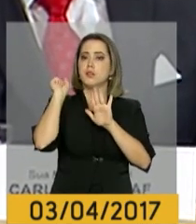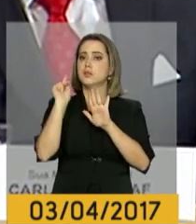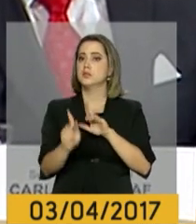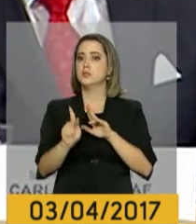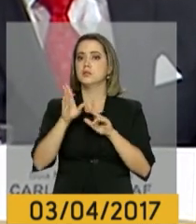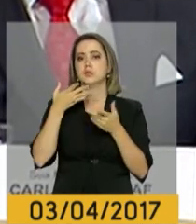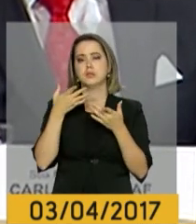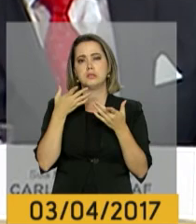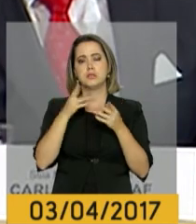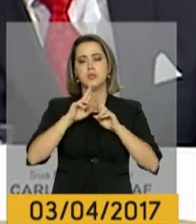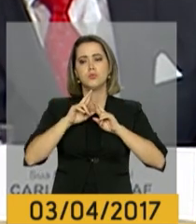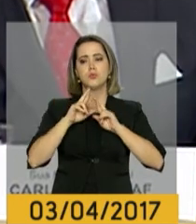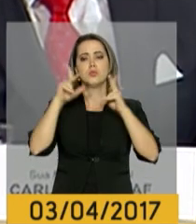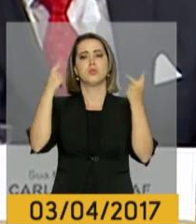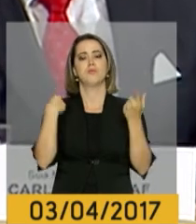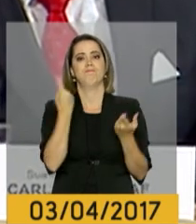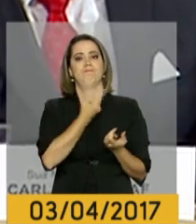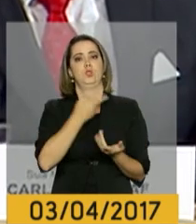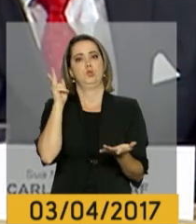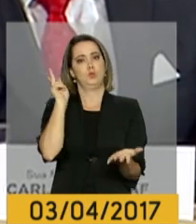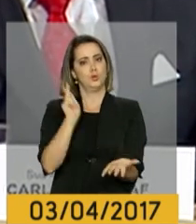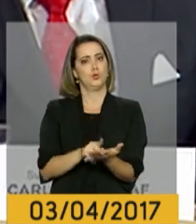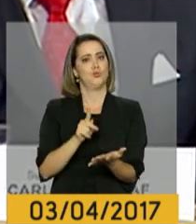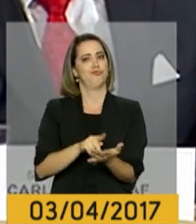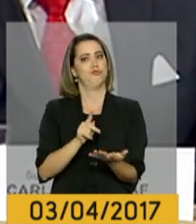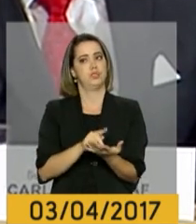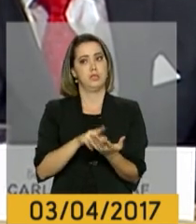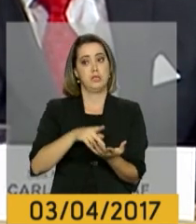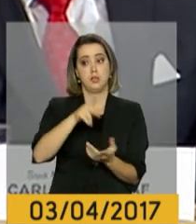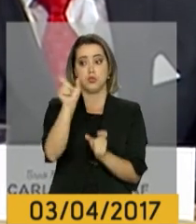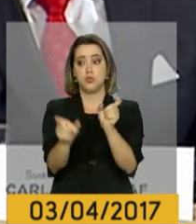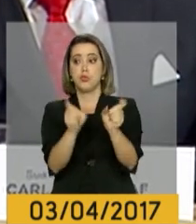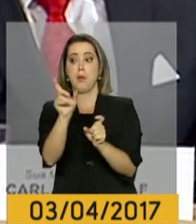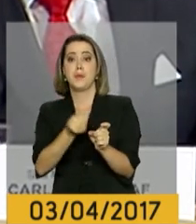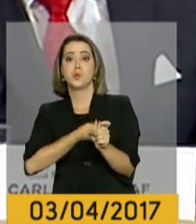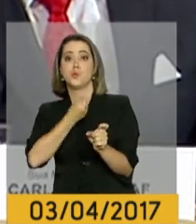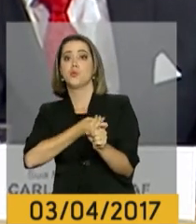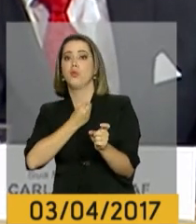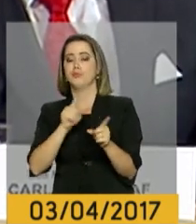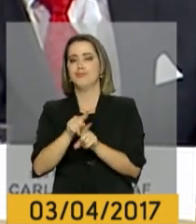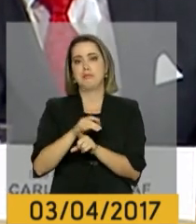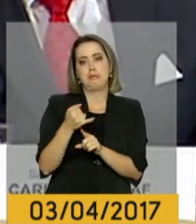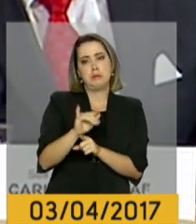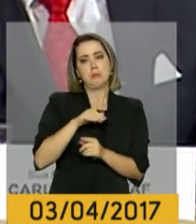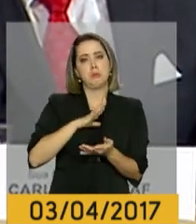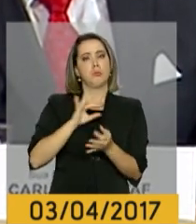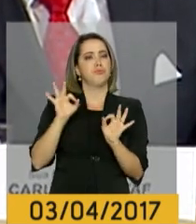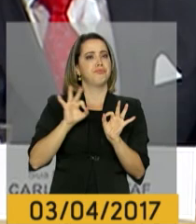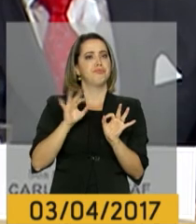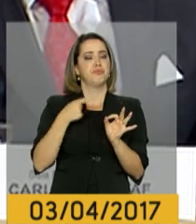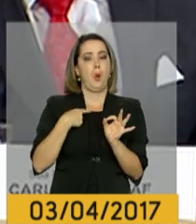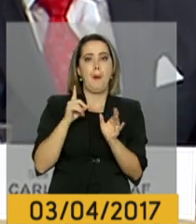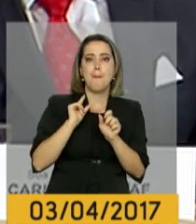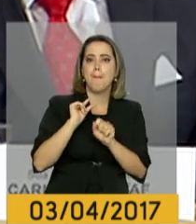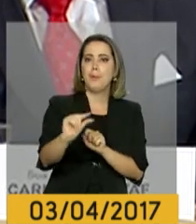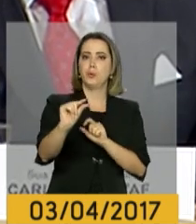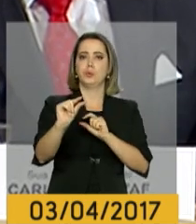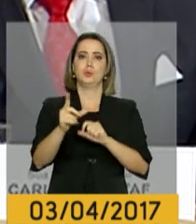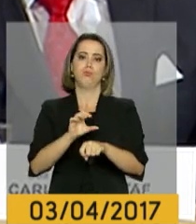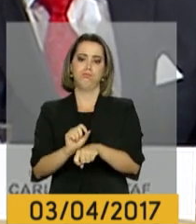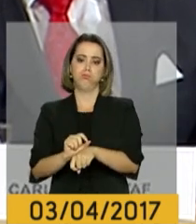em descompasso com nossa realidade demográfica e que, se nada fizermos, dentro de poucos